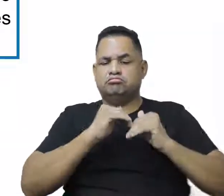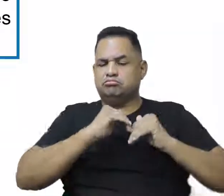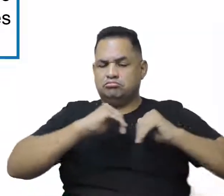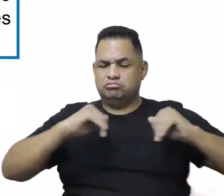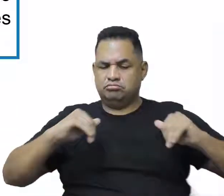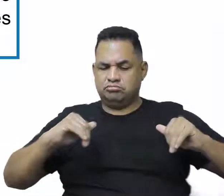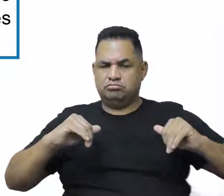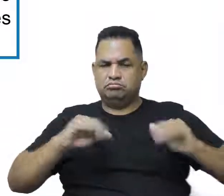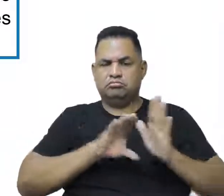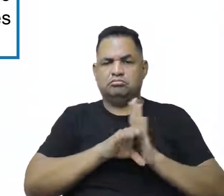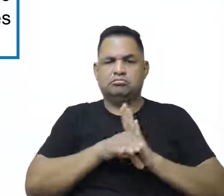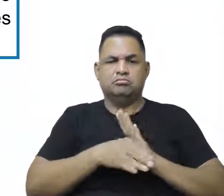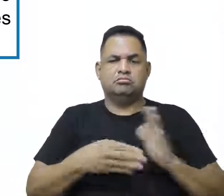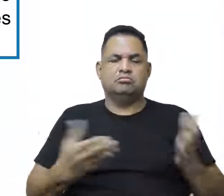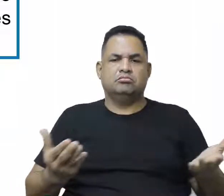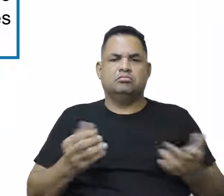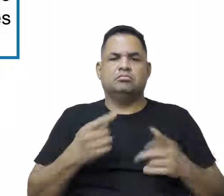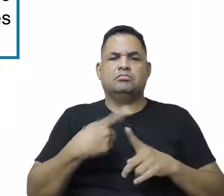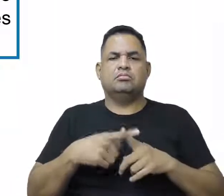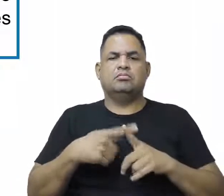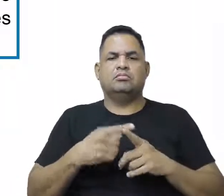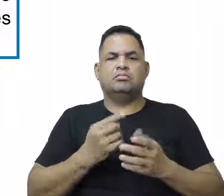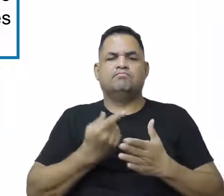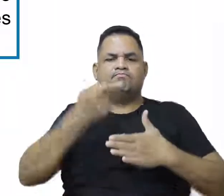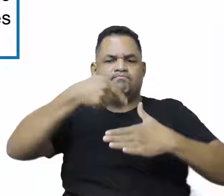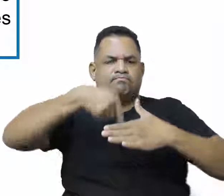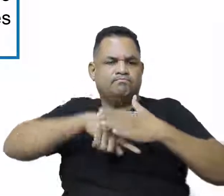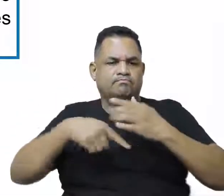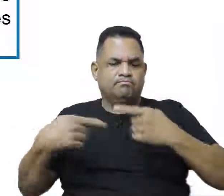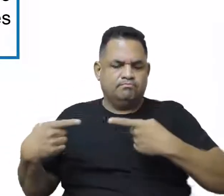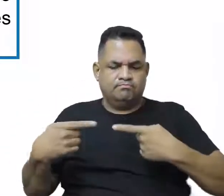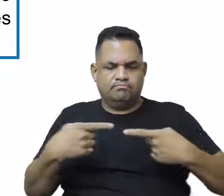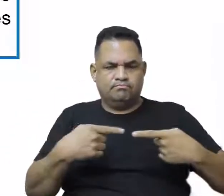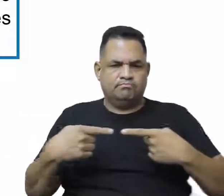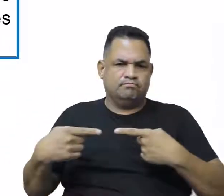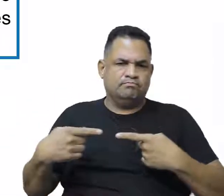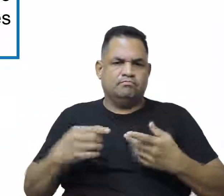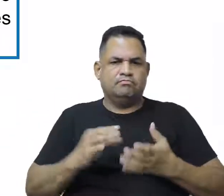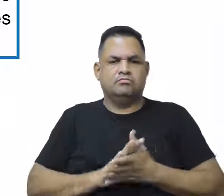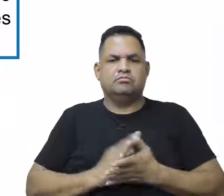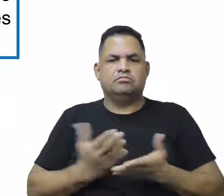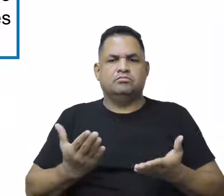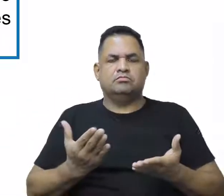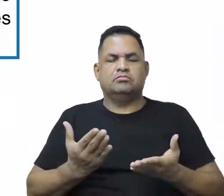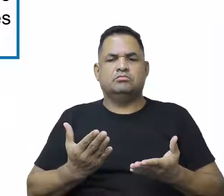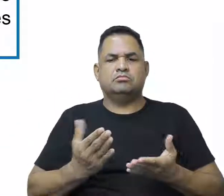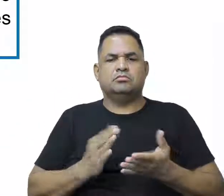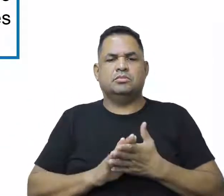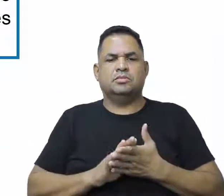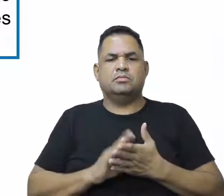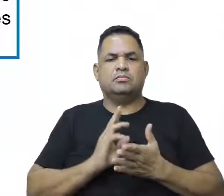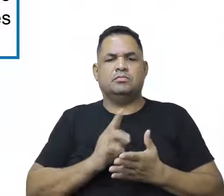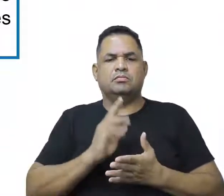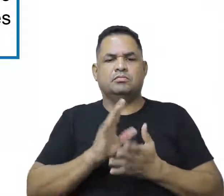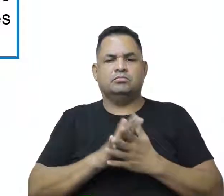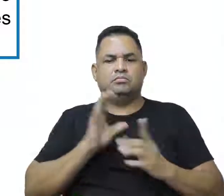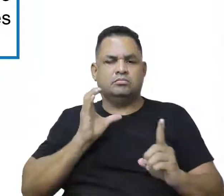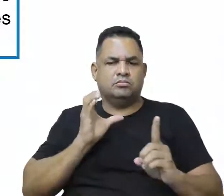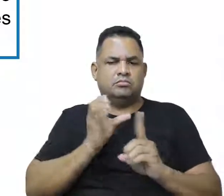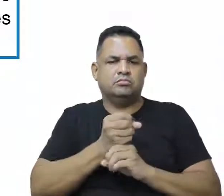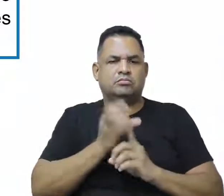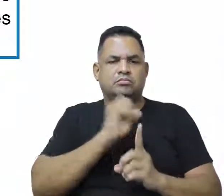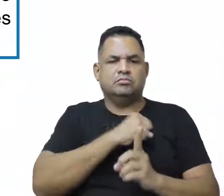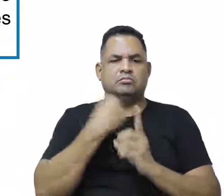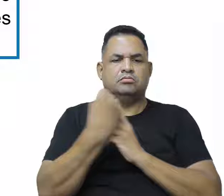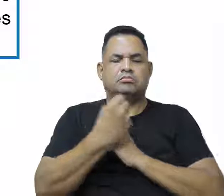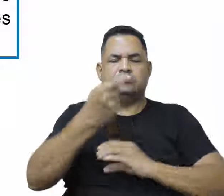utilizados separadamente, pois há uma profunda relação entre eles, sobretudo no que diz respeito ao processo de